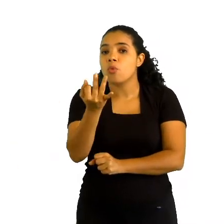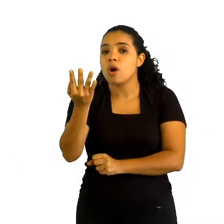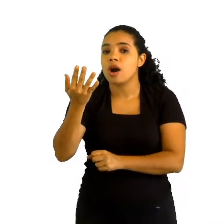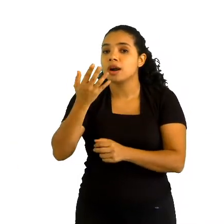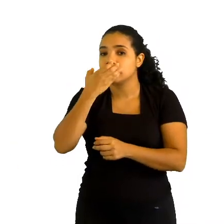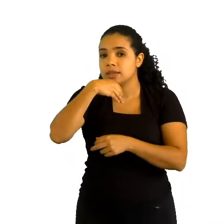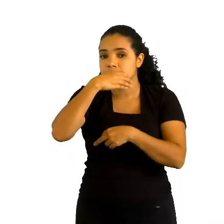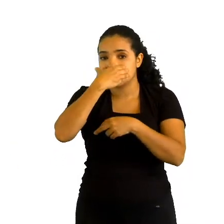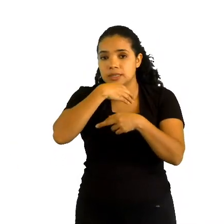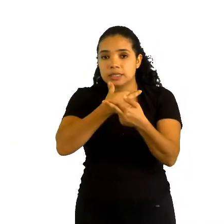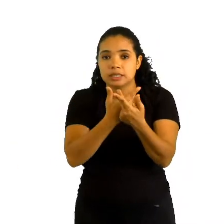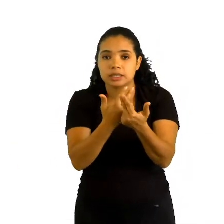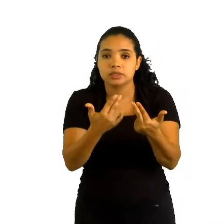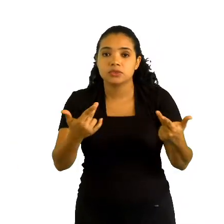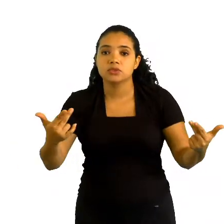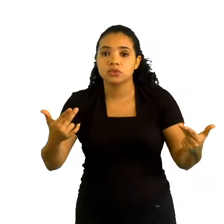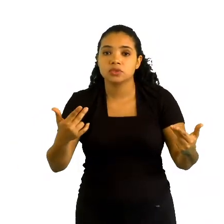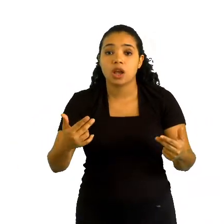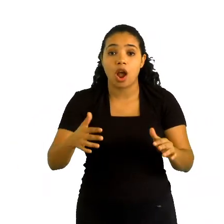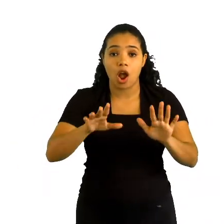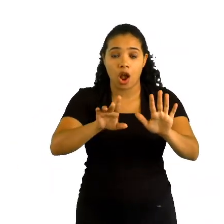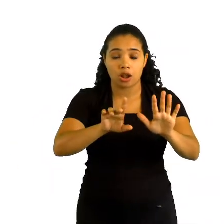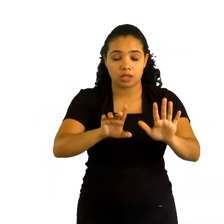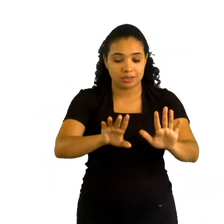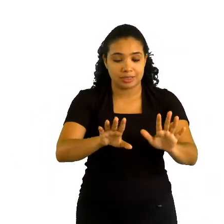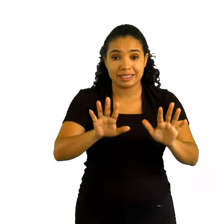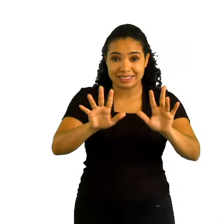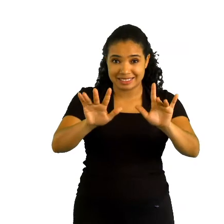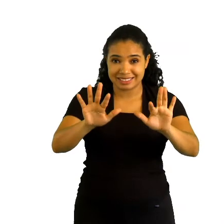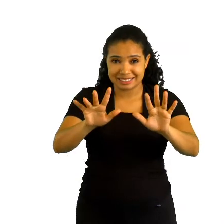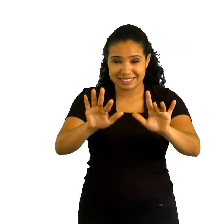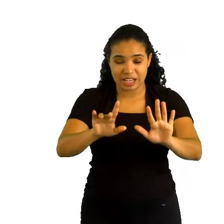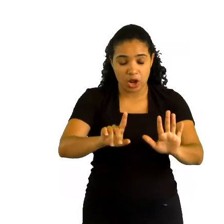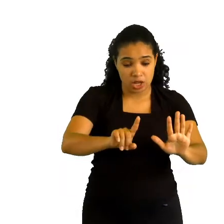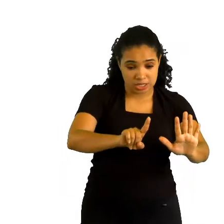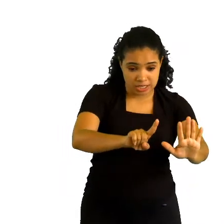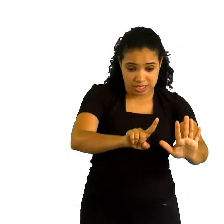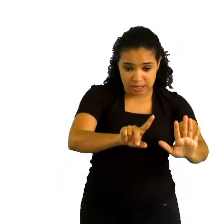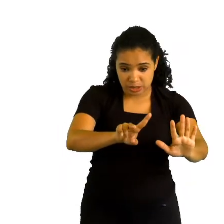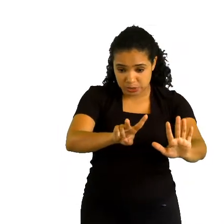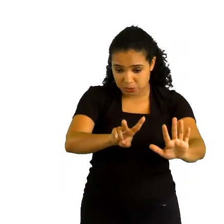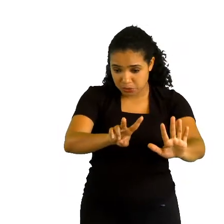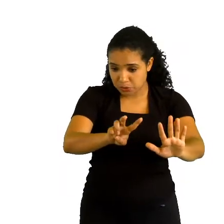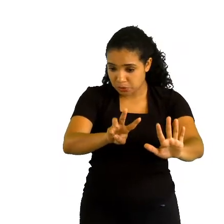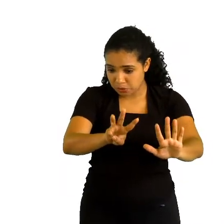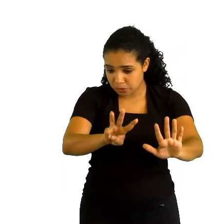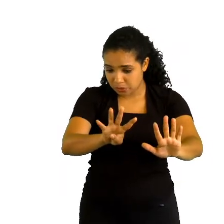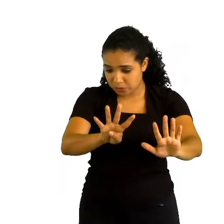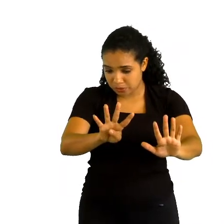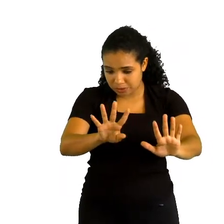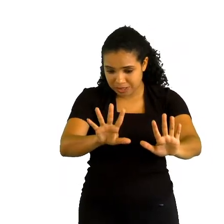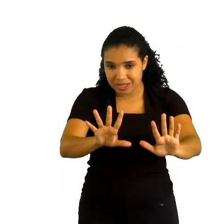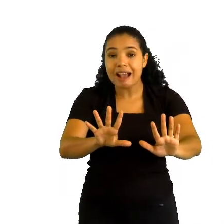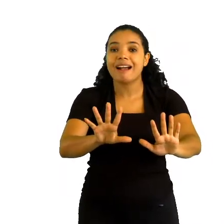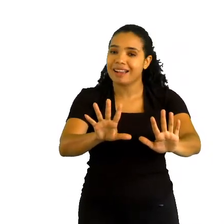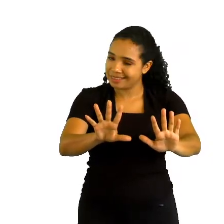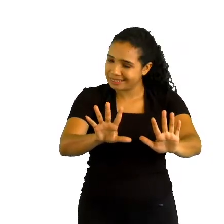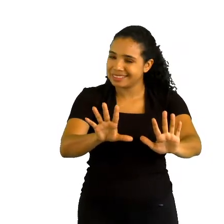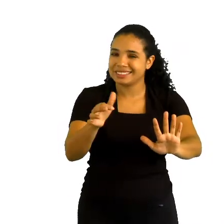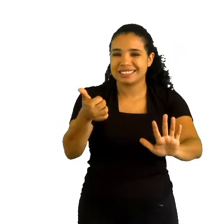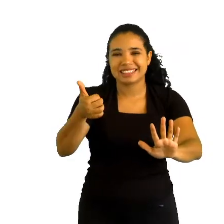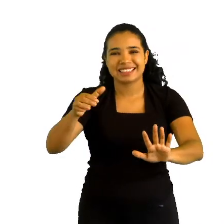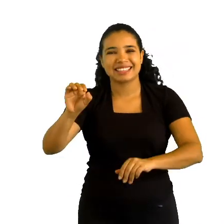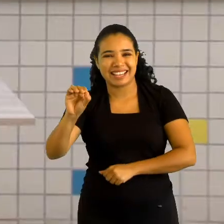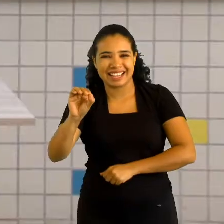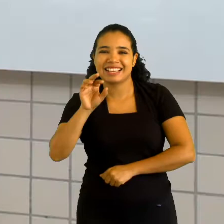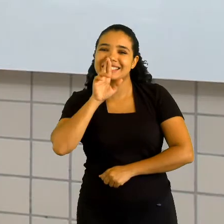Quem usa o dedo aí? Quem pode me ajudar? Exatamente, nós temos 10 frutas ao total, né?